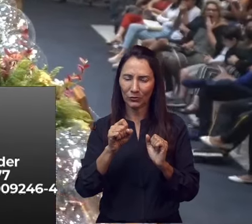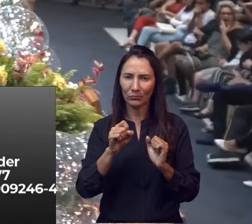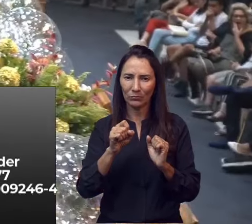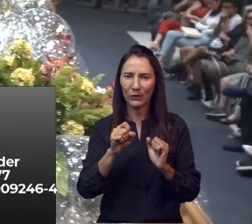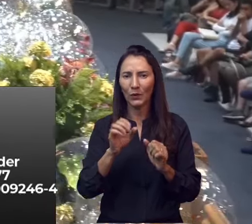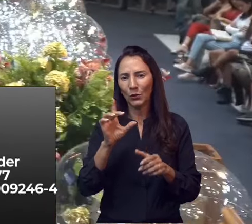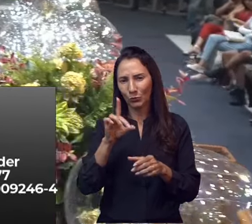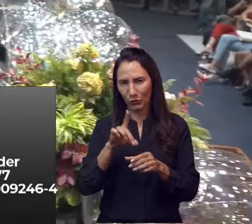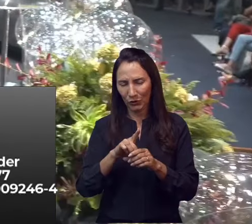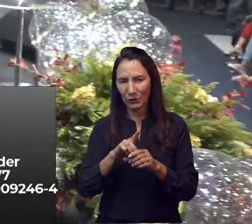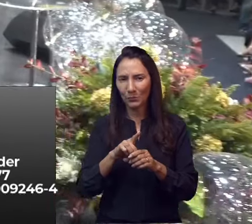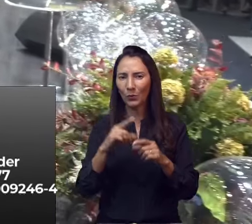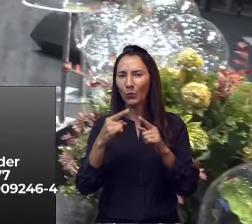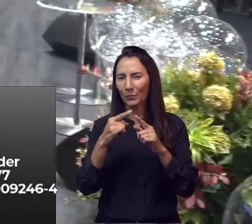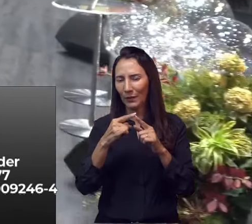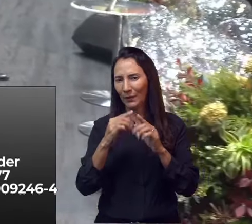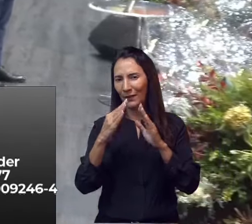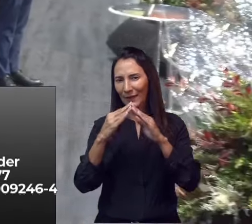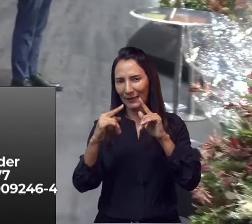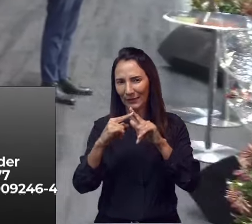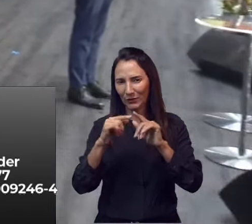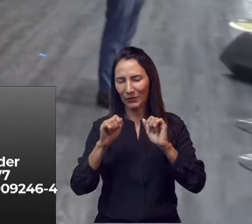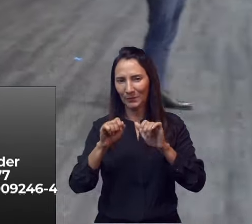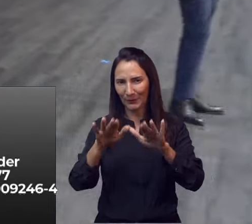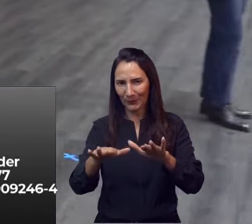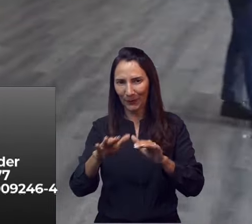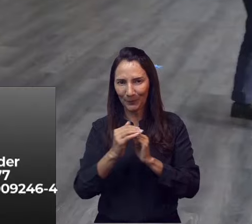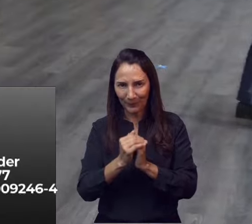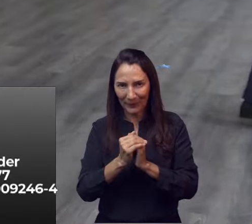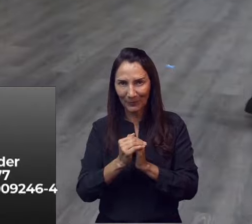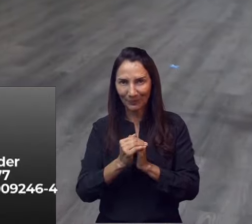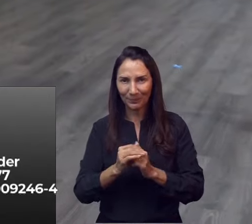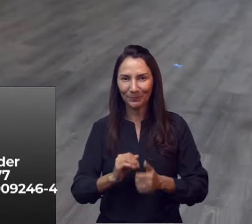dízimo certamente é para a igreja da igreja amém